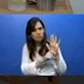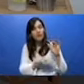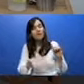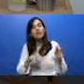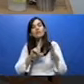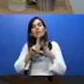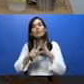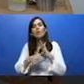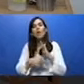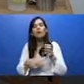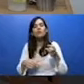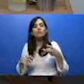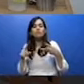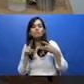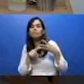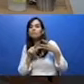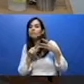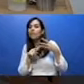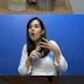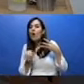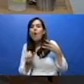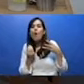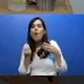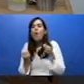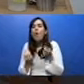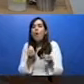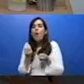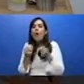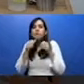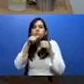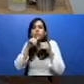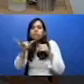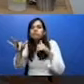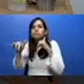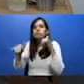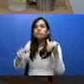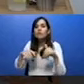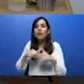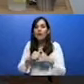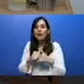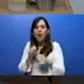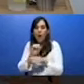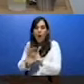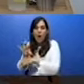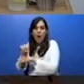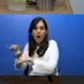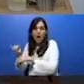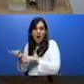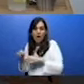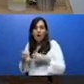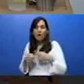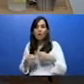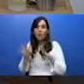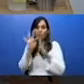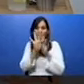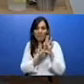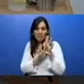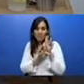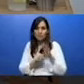terceiro momento, que seria compartilhar o texto que nós montamos,